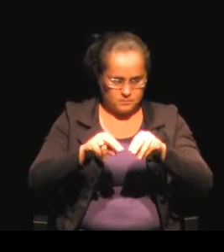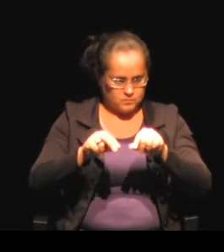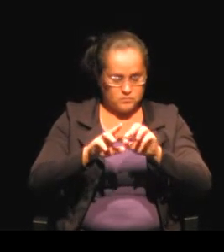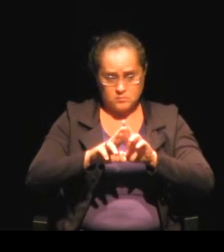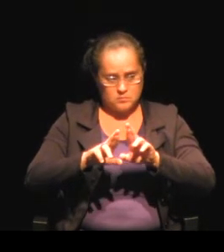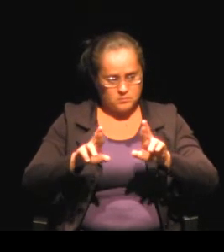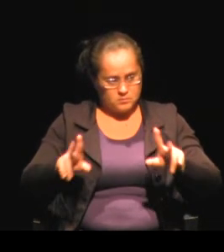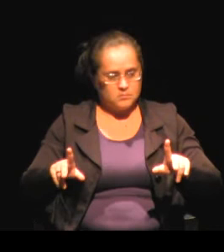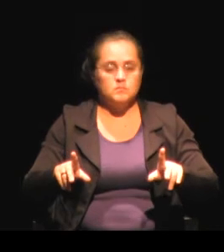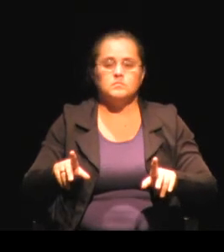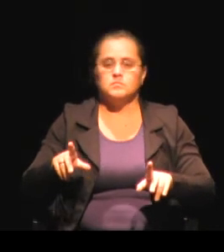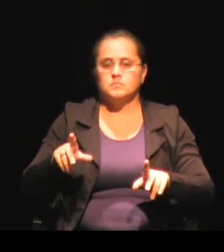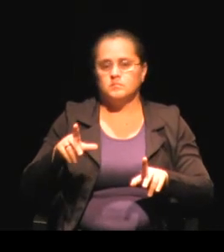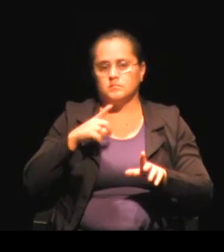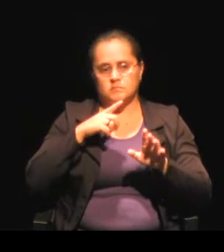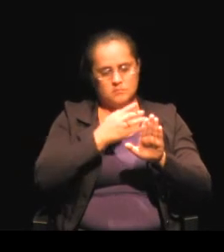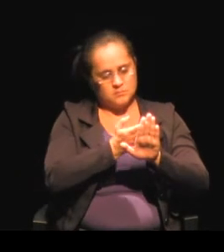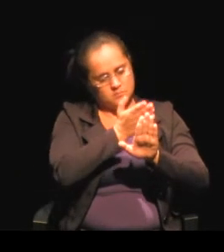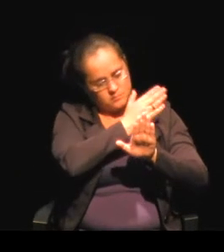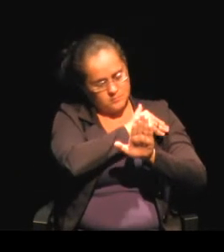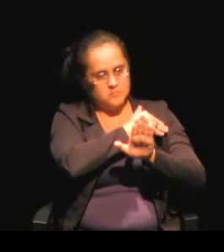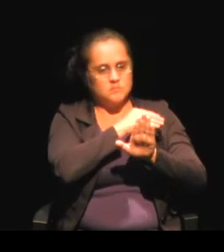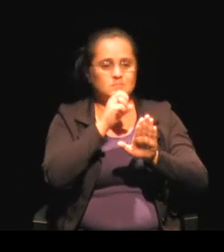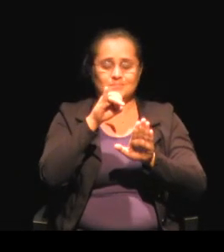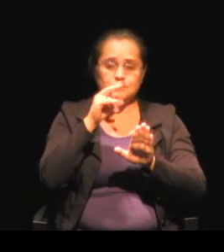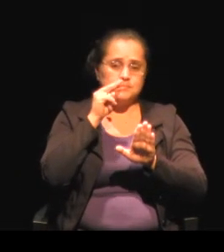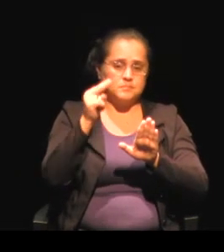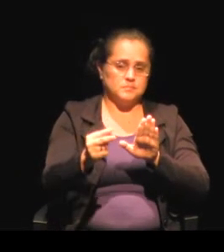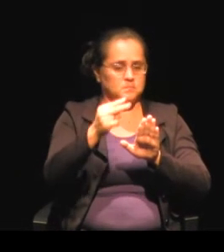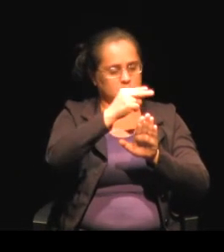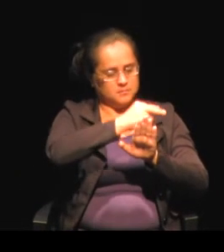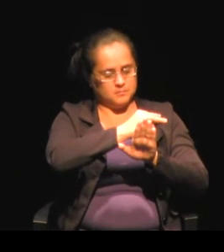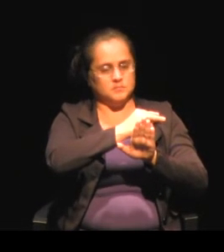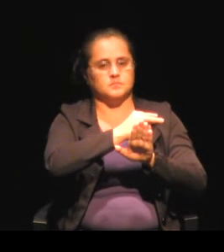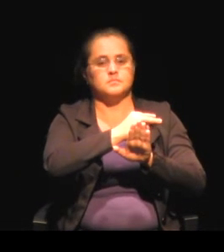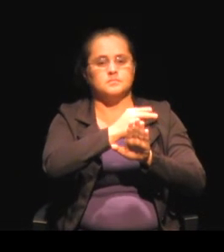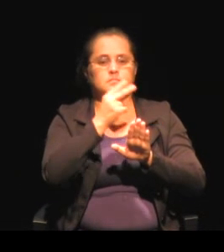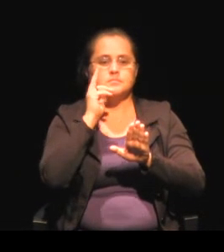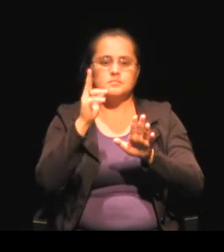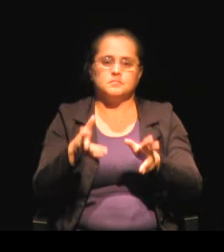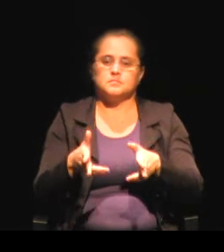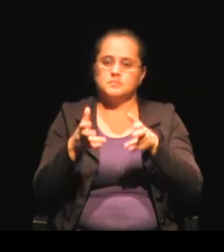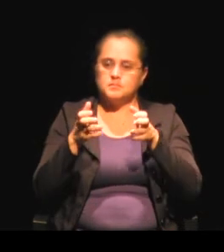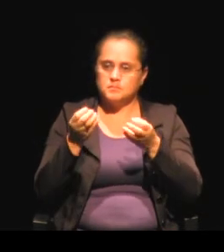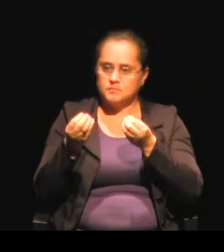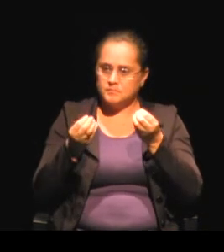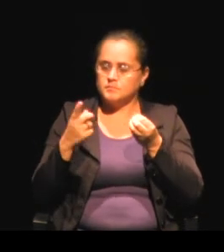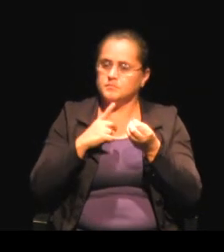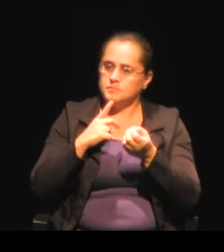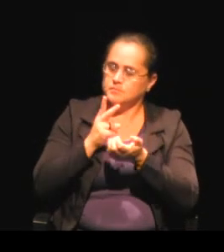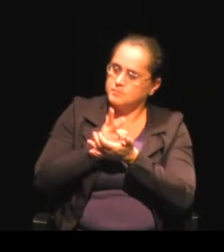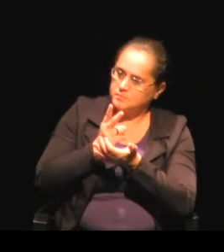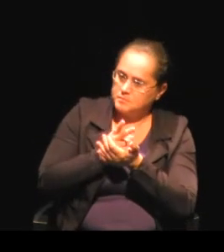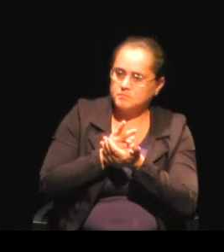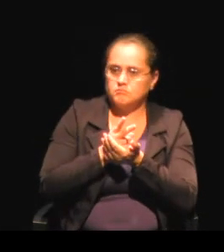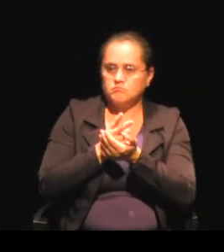se apresentou dessa maneira no começo do trabalho para a gente. Apresentou como um resto de fundo de lote E se a gente olhar a maior parte das quadras do centro da cidade,